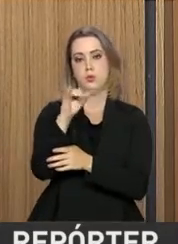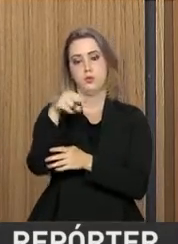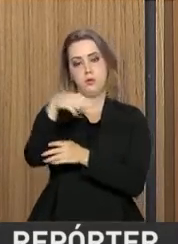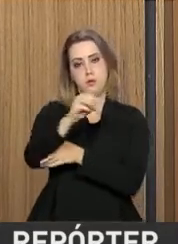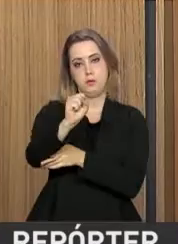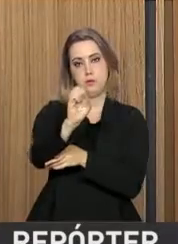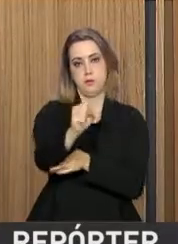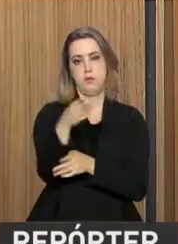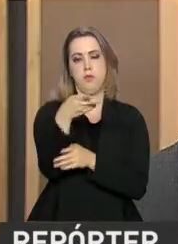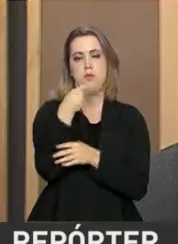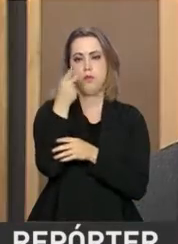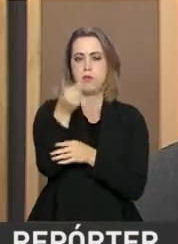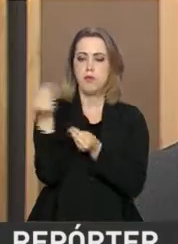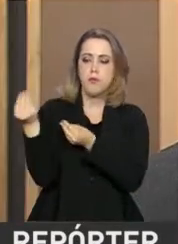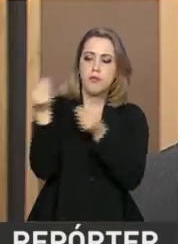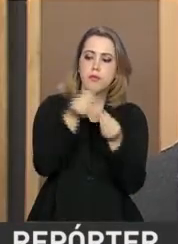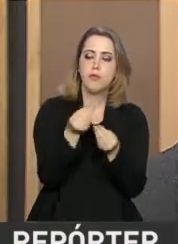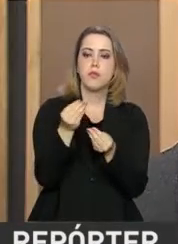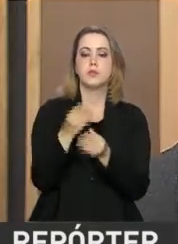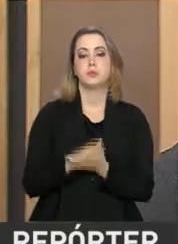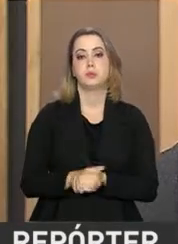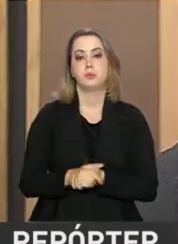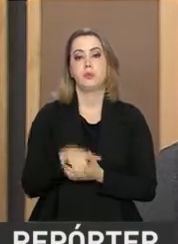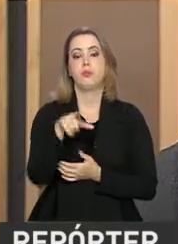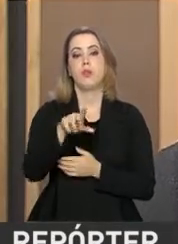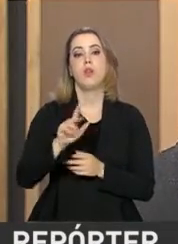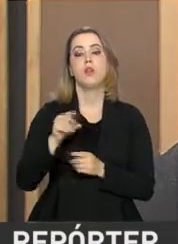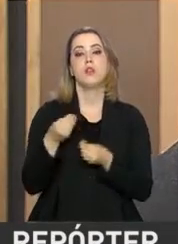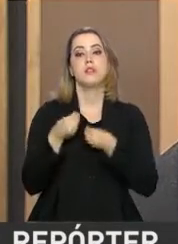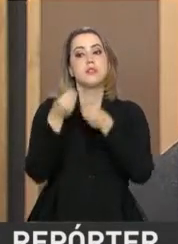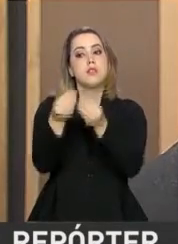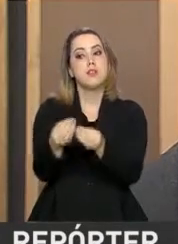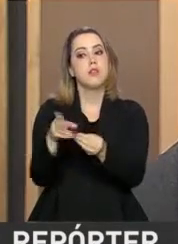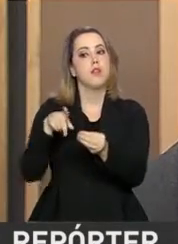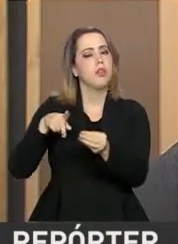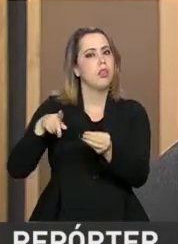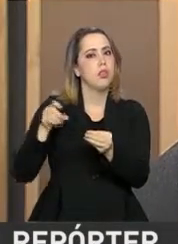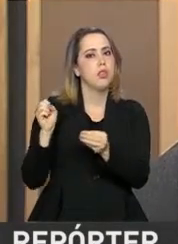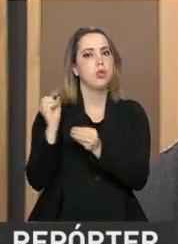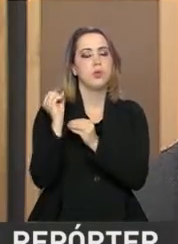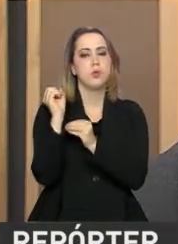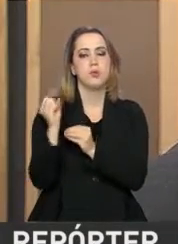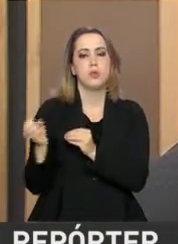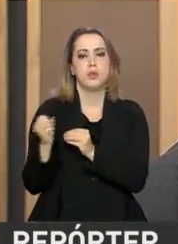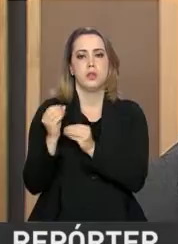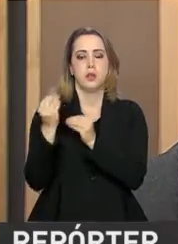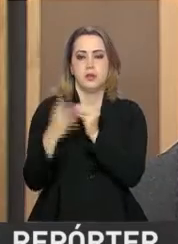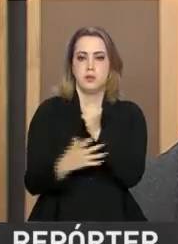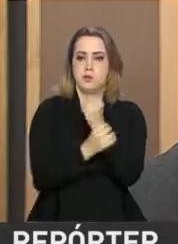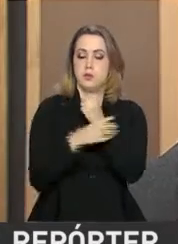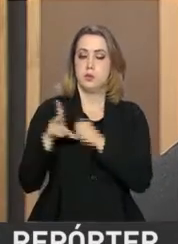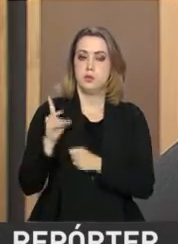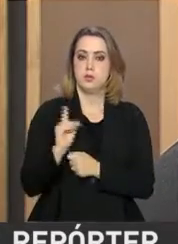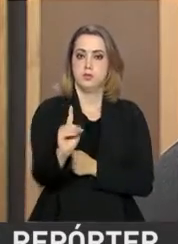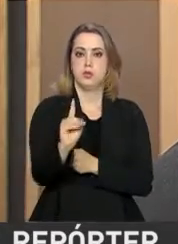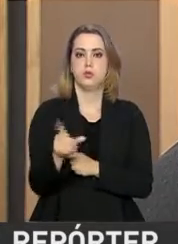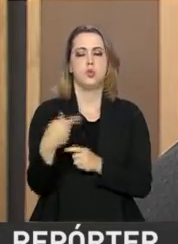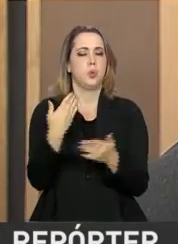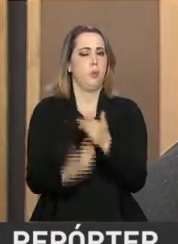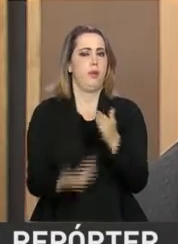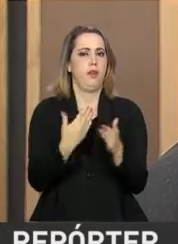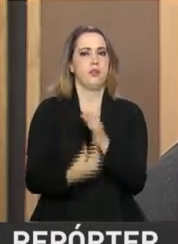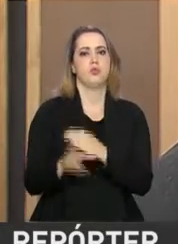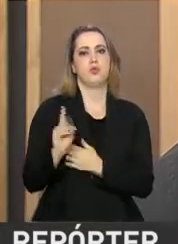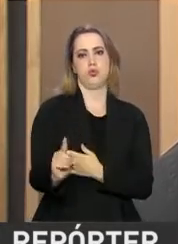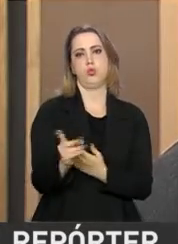garantir direitos a reforma da previdência é feita para garantir o direito não para perda de direito você está fazendo a reforma da